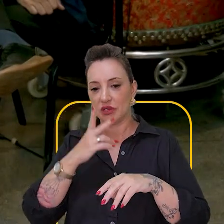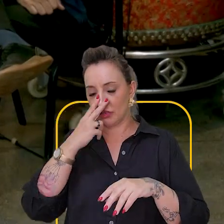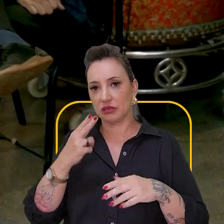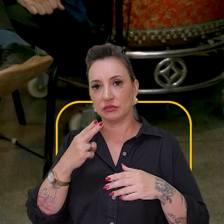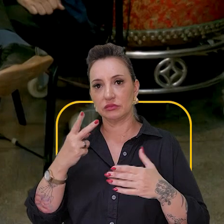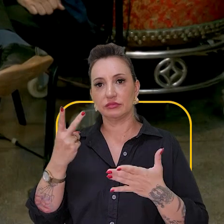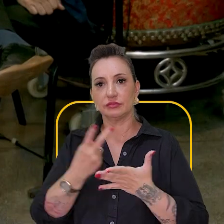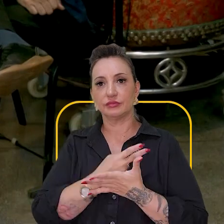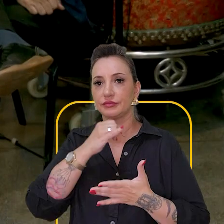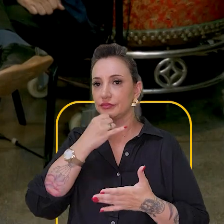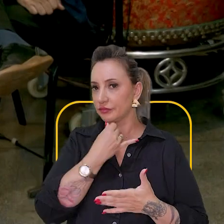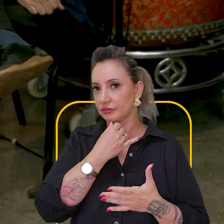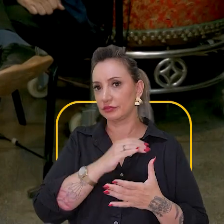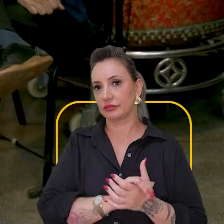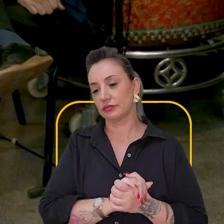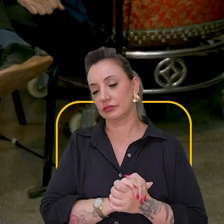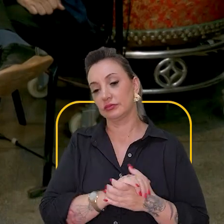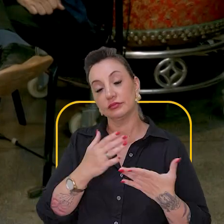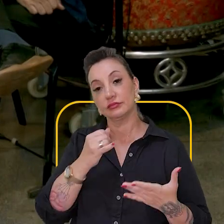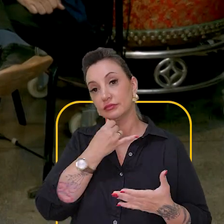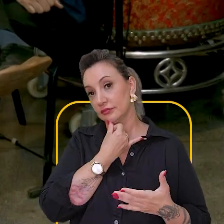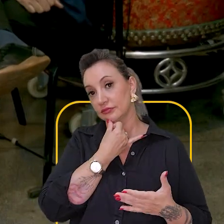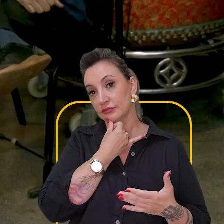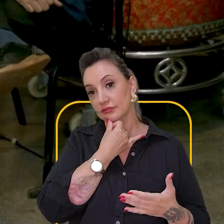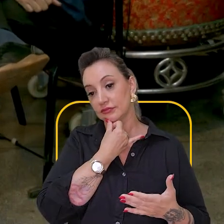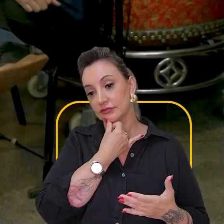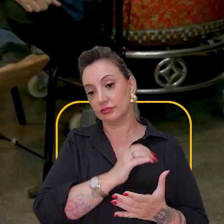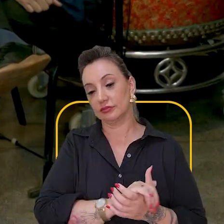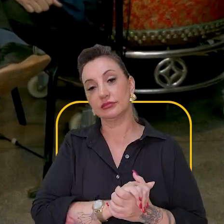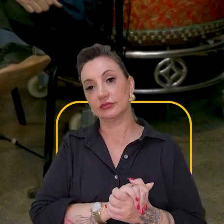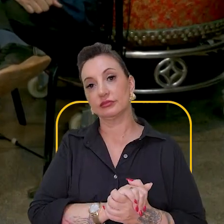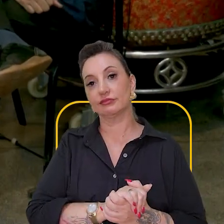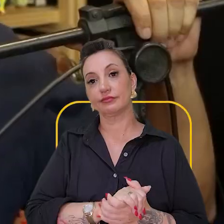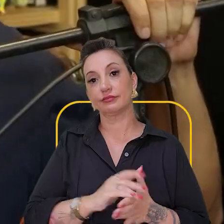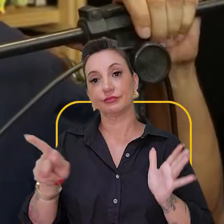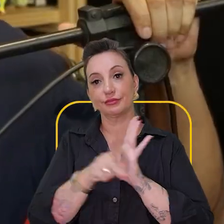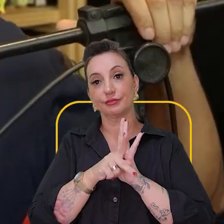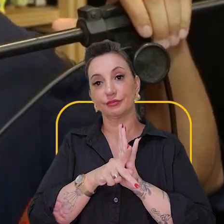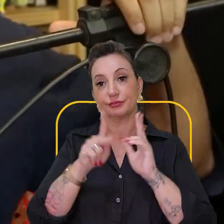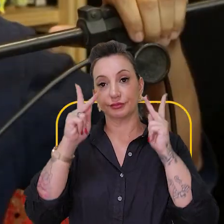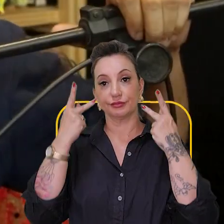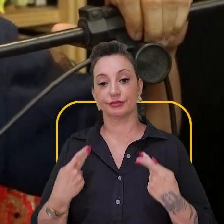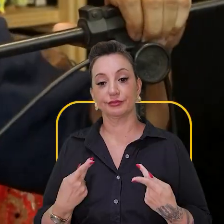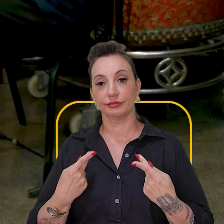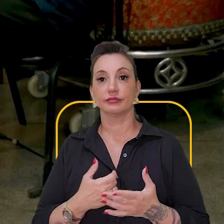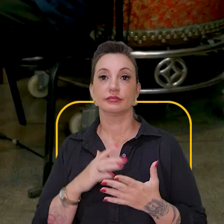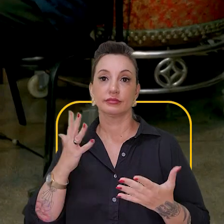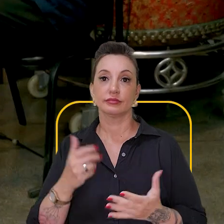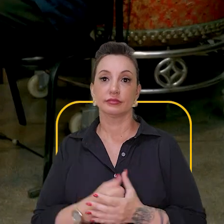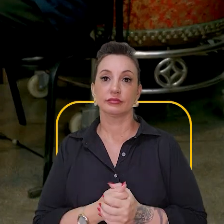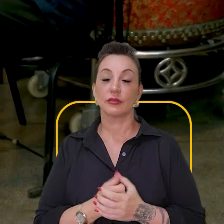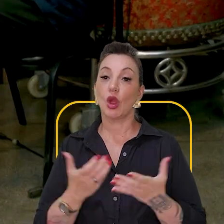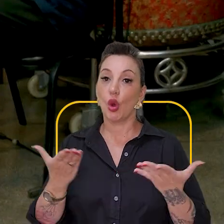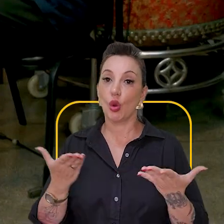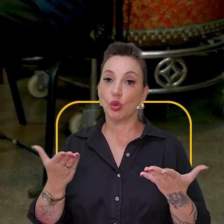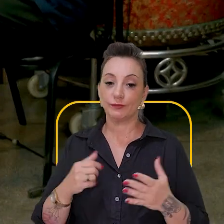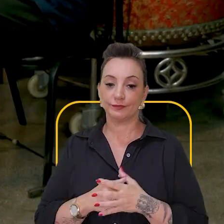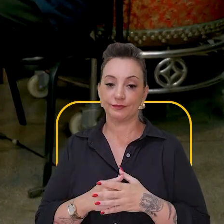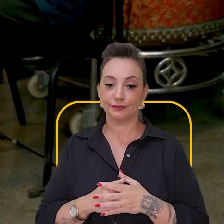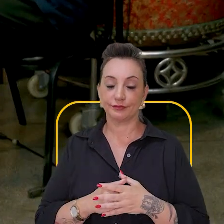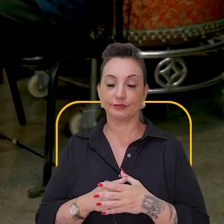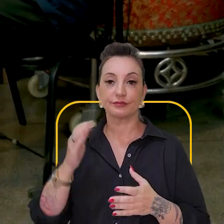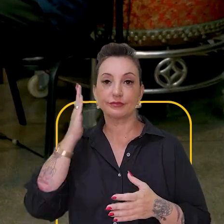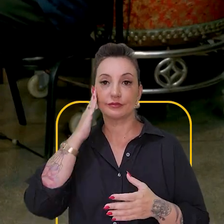acho isso muito triste né mas infelizmente como a gente falou é mal do ser humano né infeliz acontece né Se for hoje em